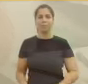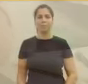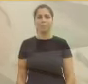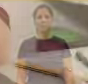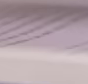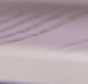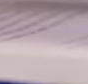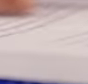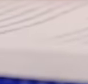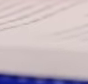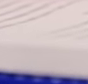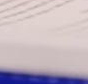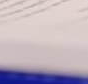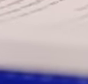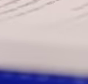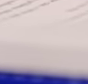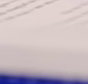para ela a longo prazo.